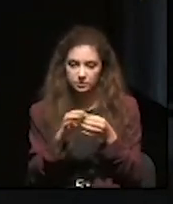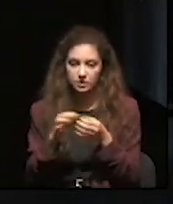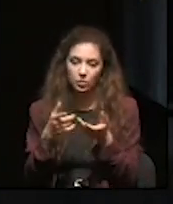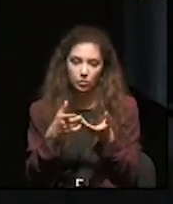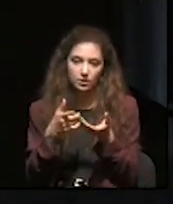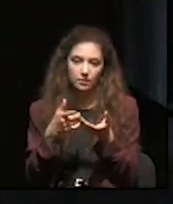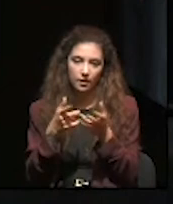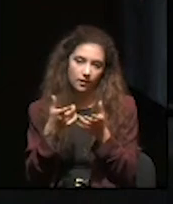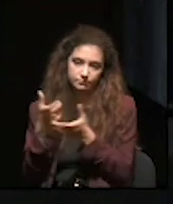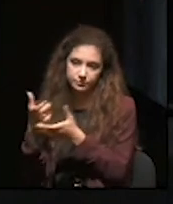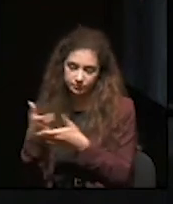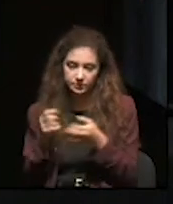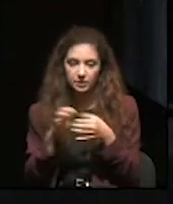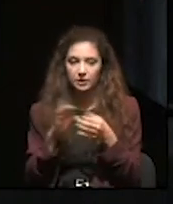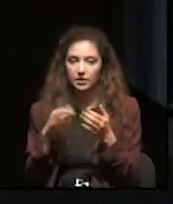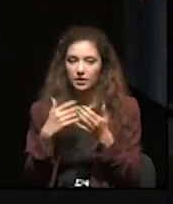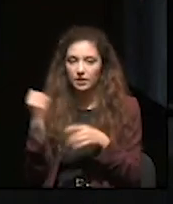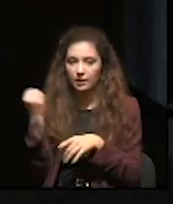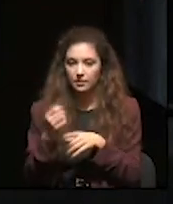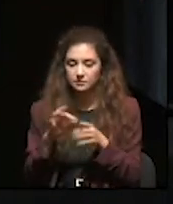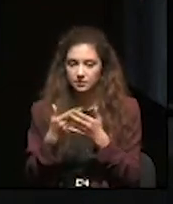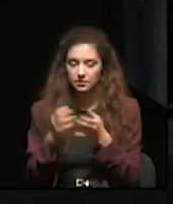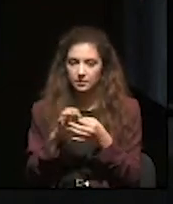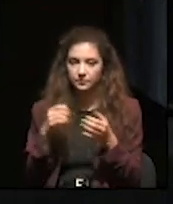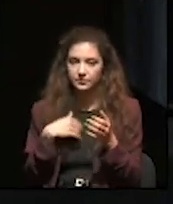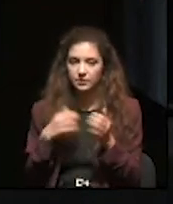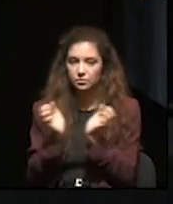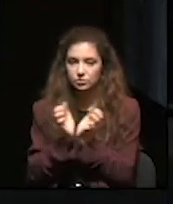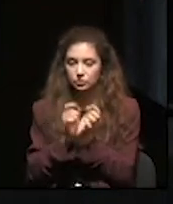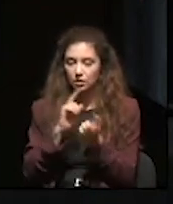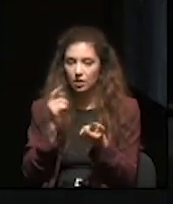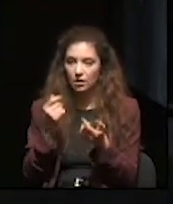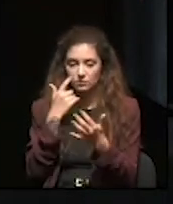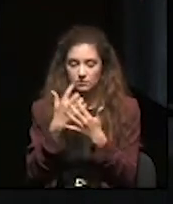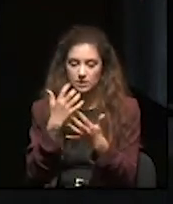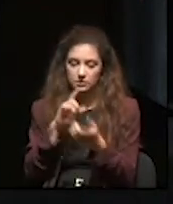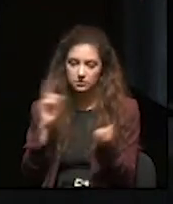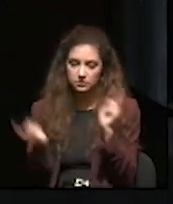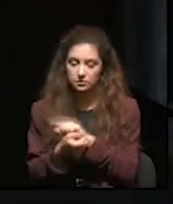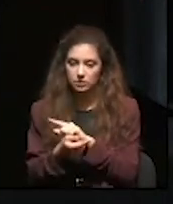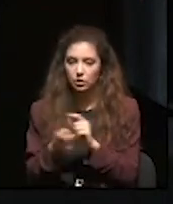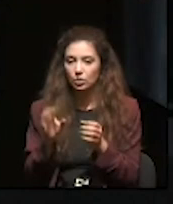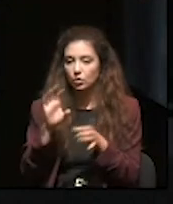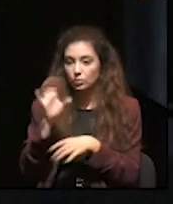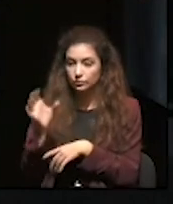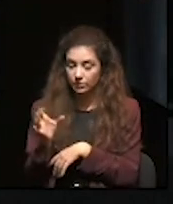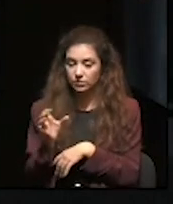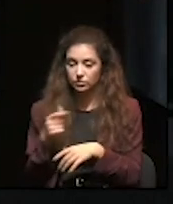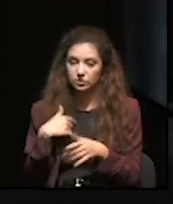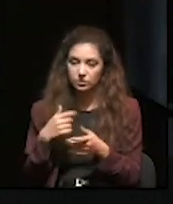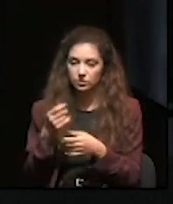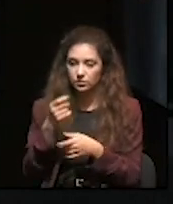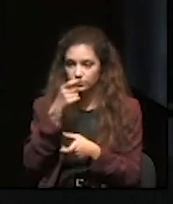criminalidade e o suposto aproveitamento do Estado Social quando os dados da Segurança Social nos mostram o contrário. Num país de imigrantes em grande número,